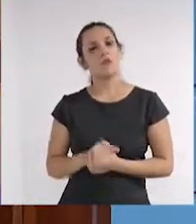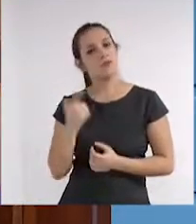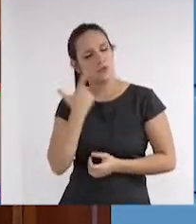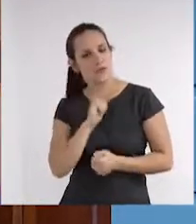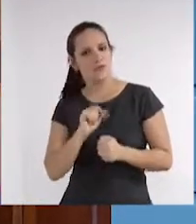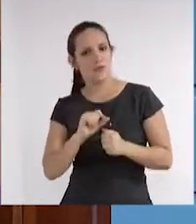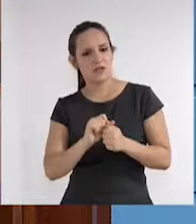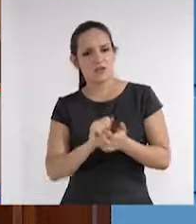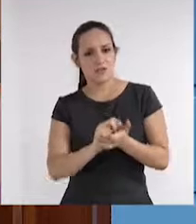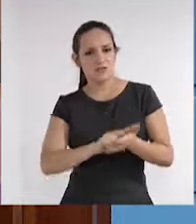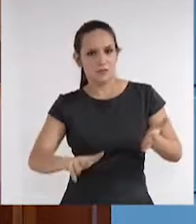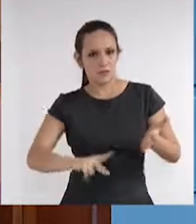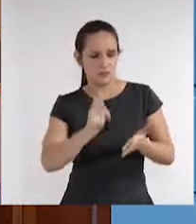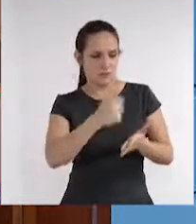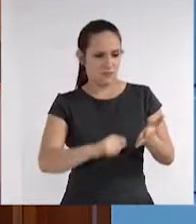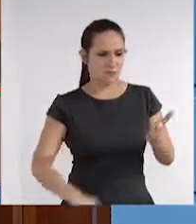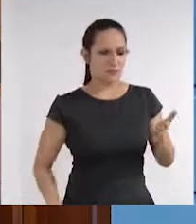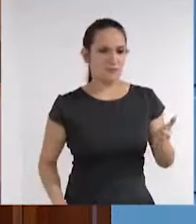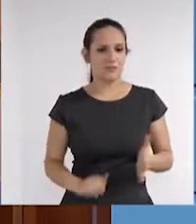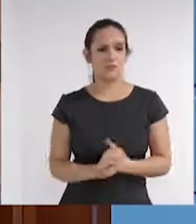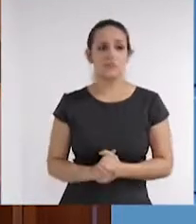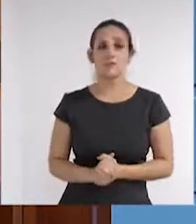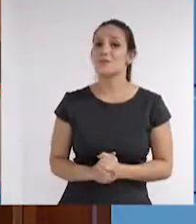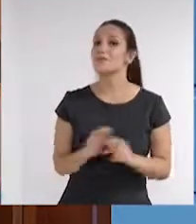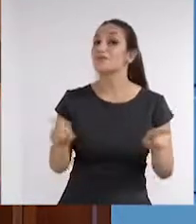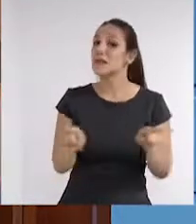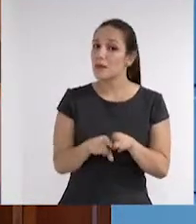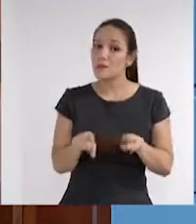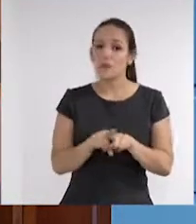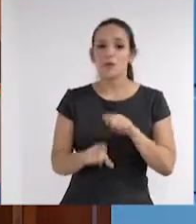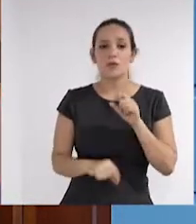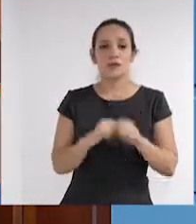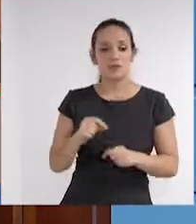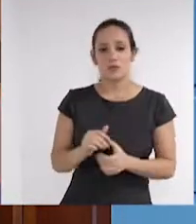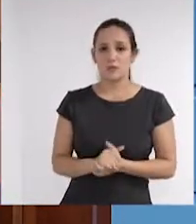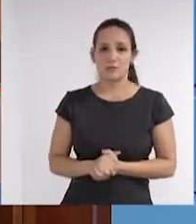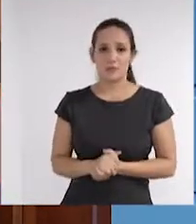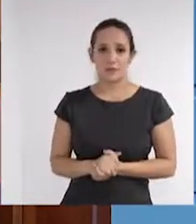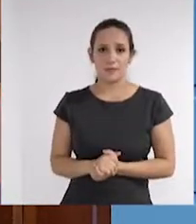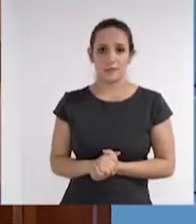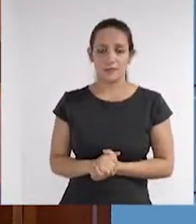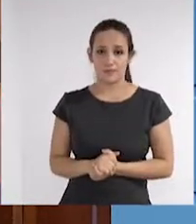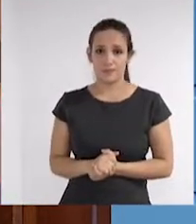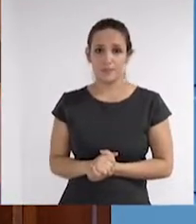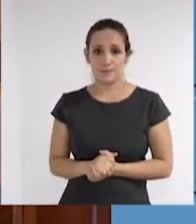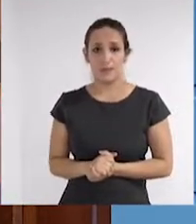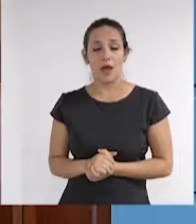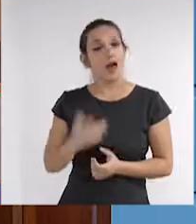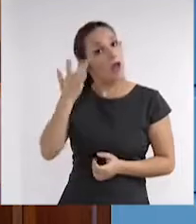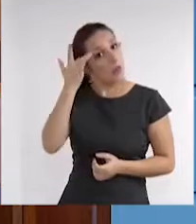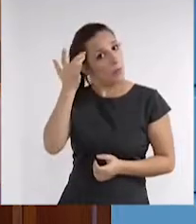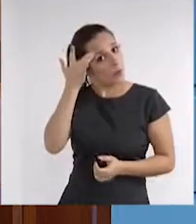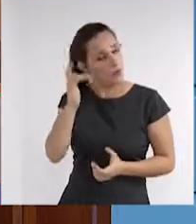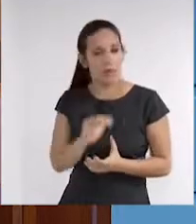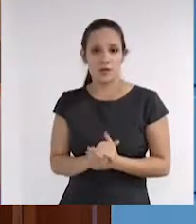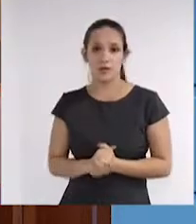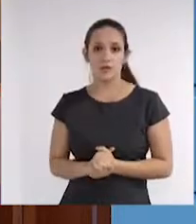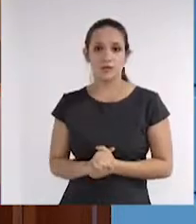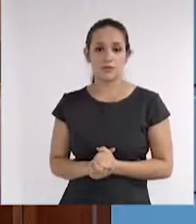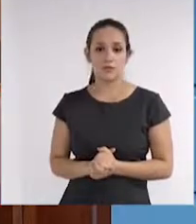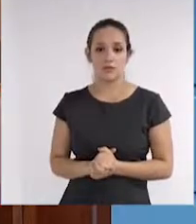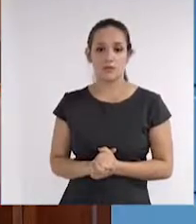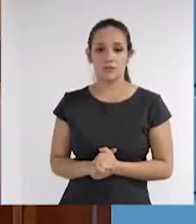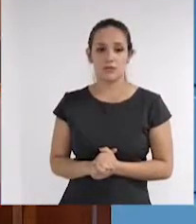documento. Acima de tudo, vamos também, senhor presidente, senhores deputados, criar aqui amanhã,